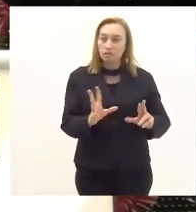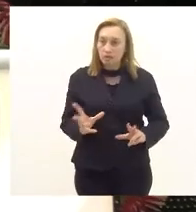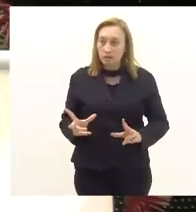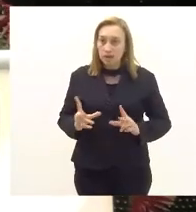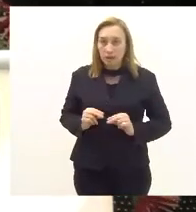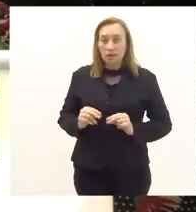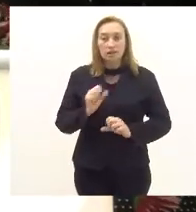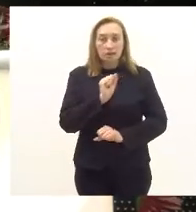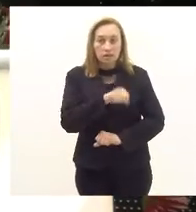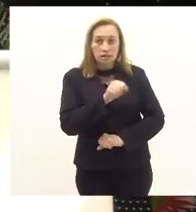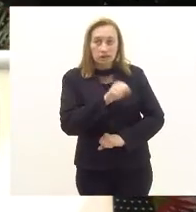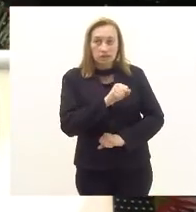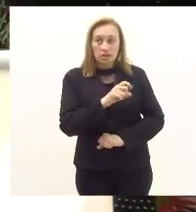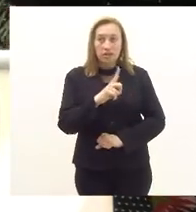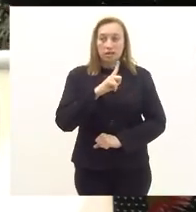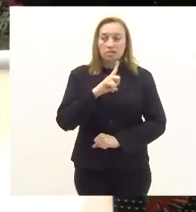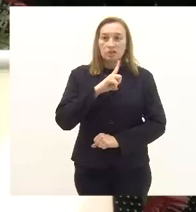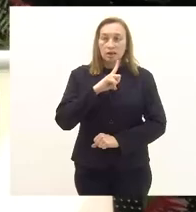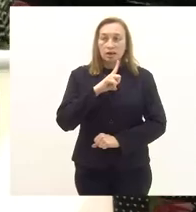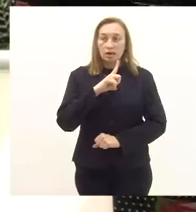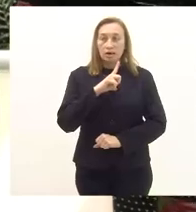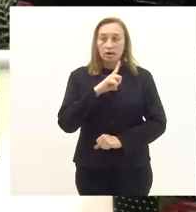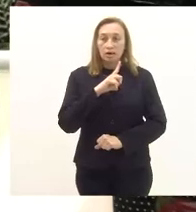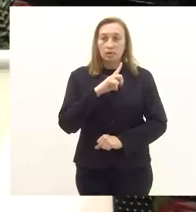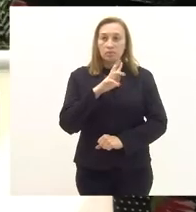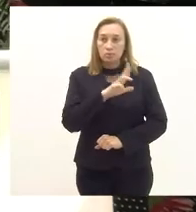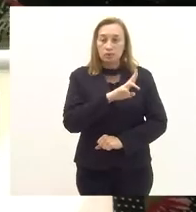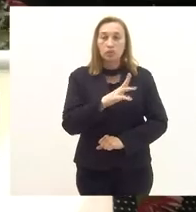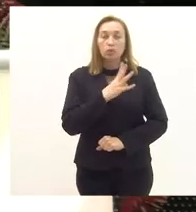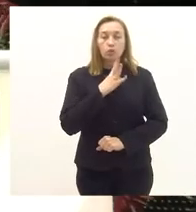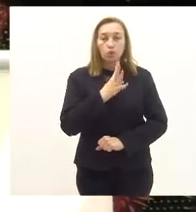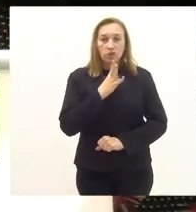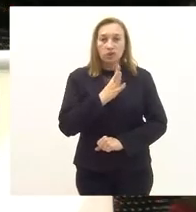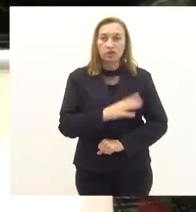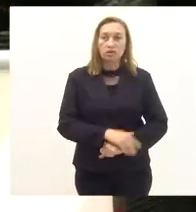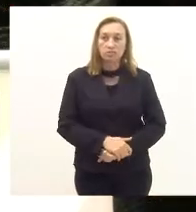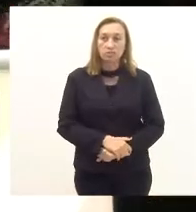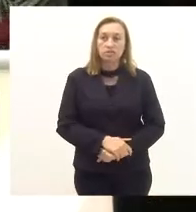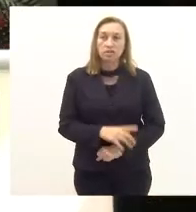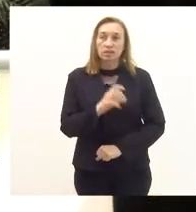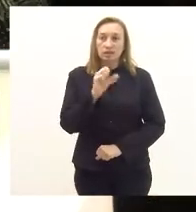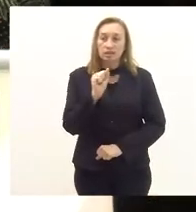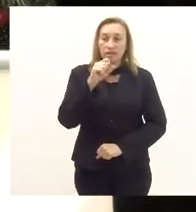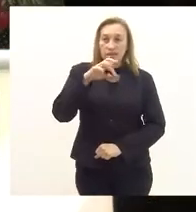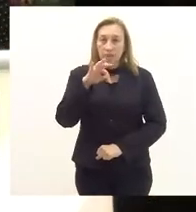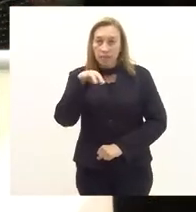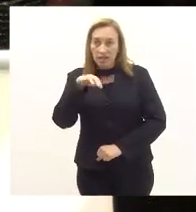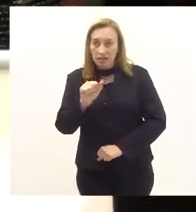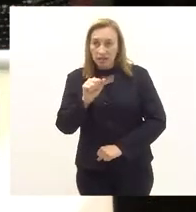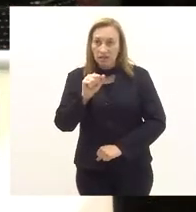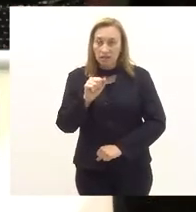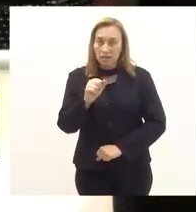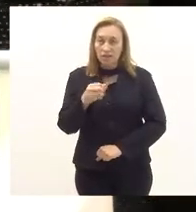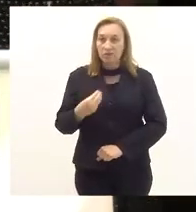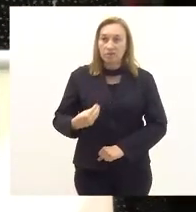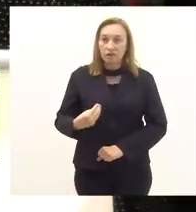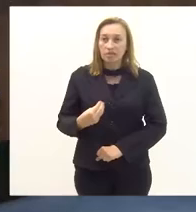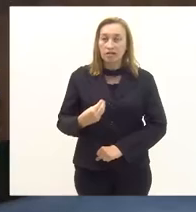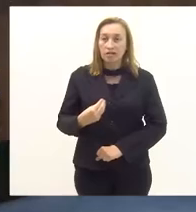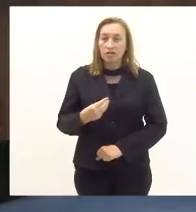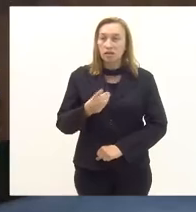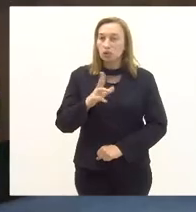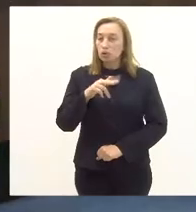Samantha merece ter a sua existência reconhecida. Samanta existe, ela não vai ser